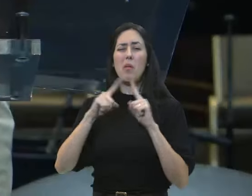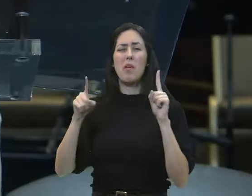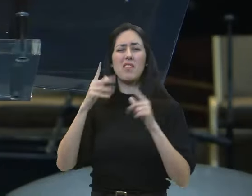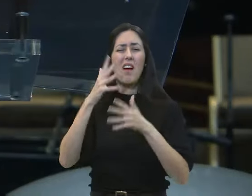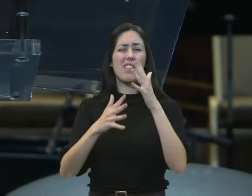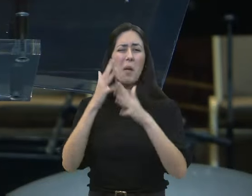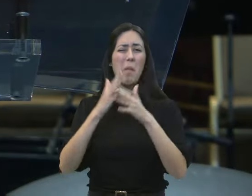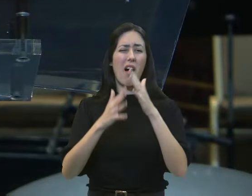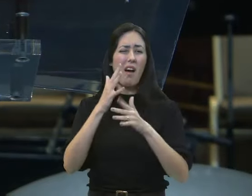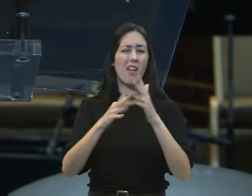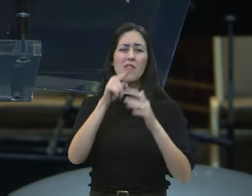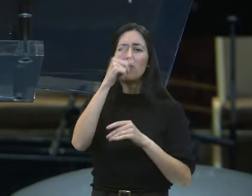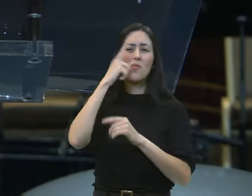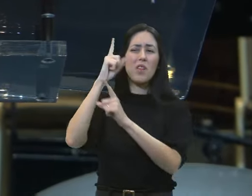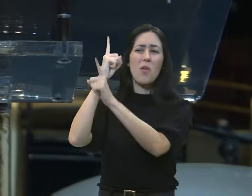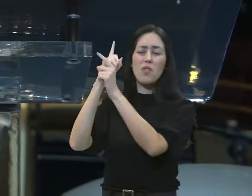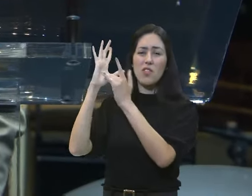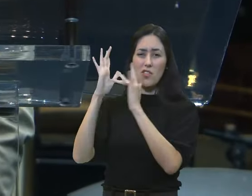emprego?